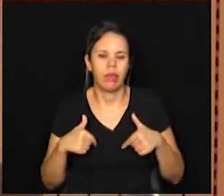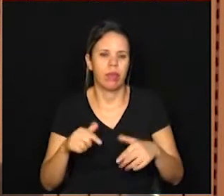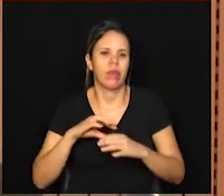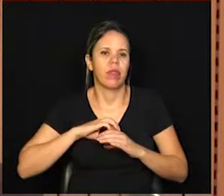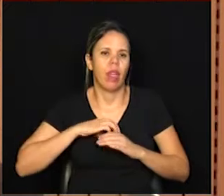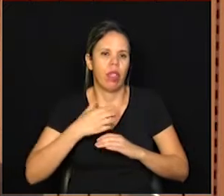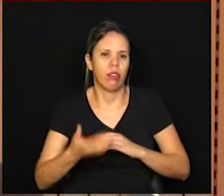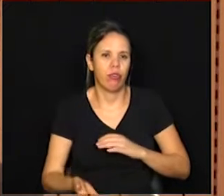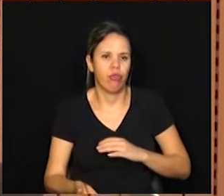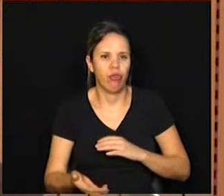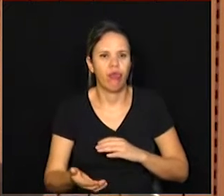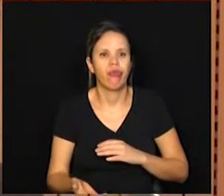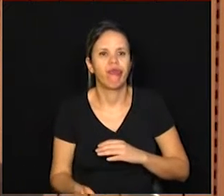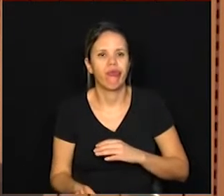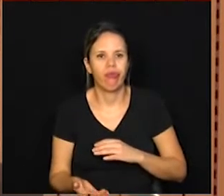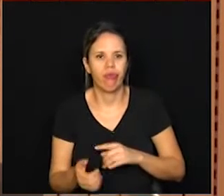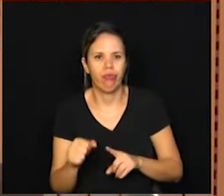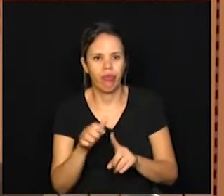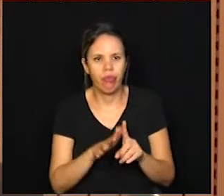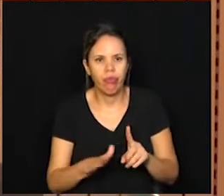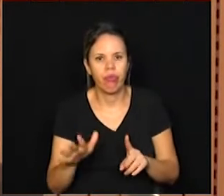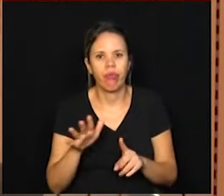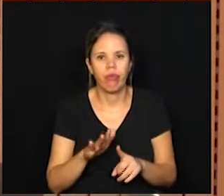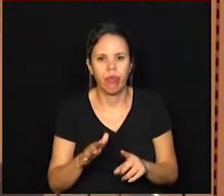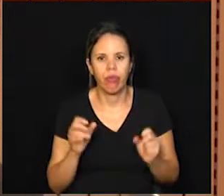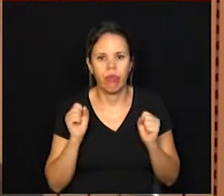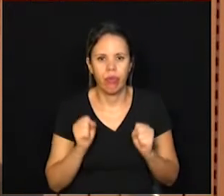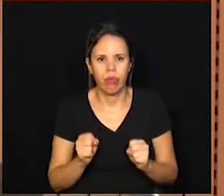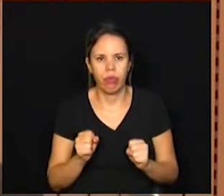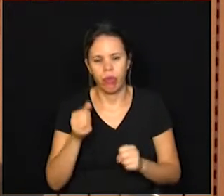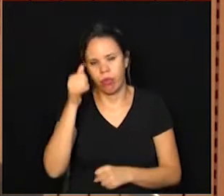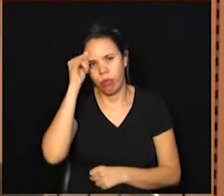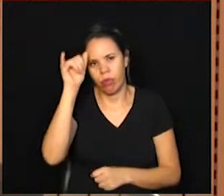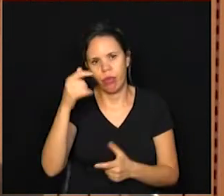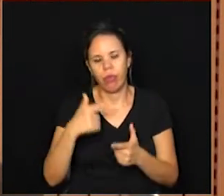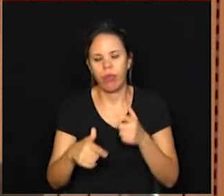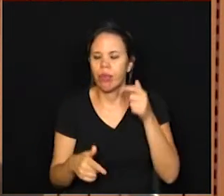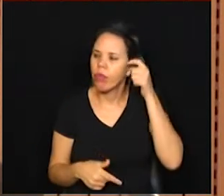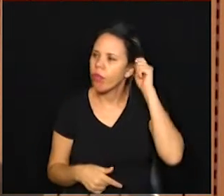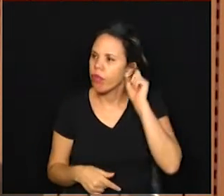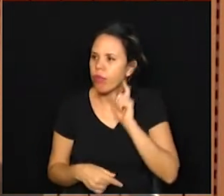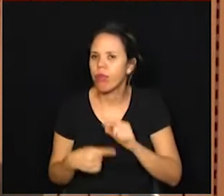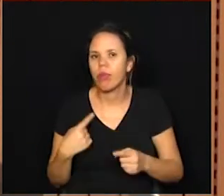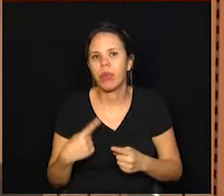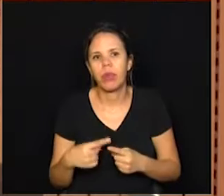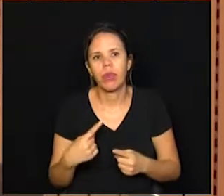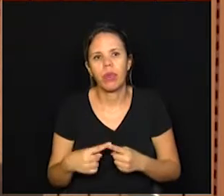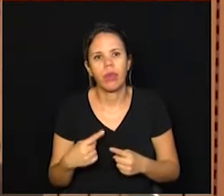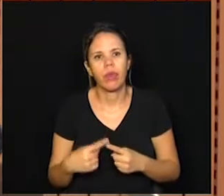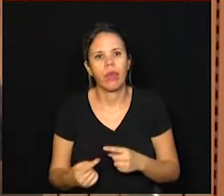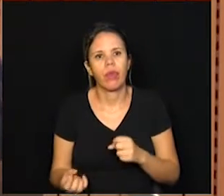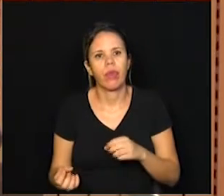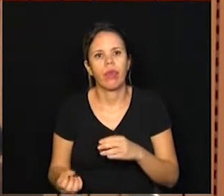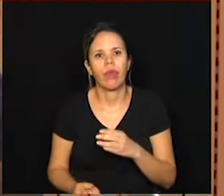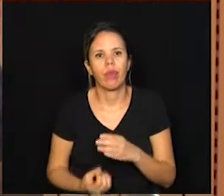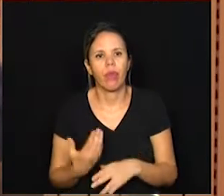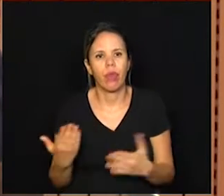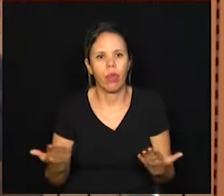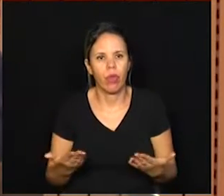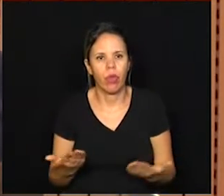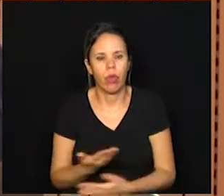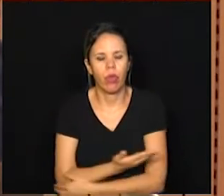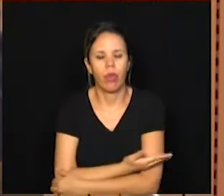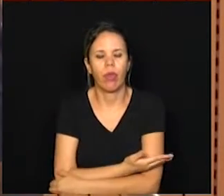que envolvam a sociedade, poderemos combater. Por quê? A fonte, hoje, da